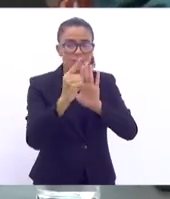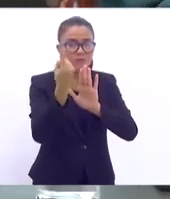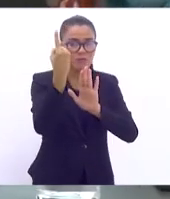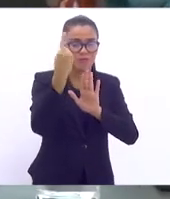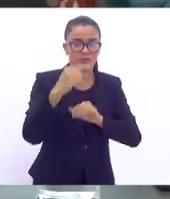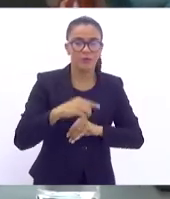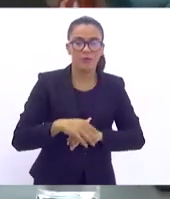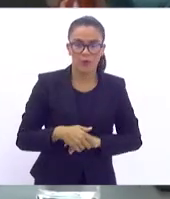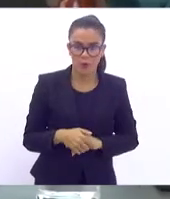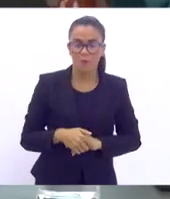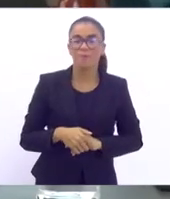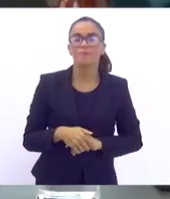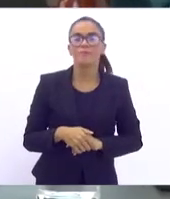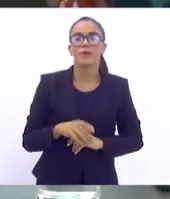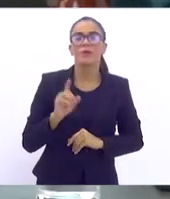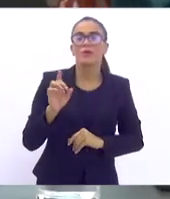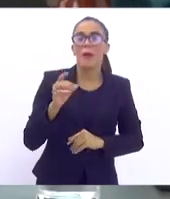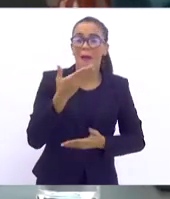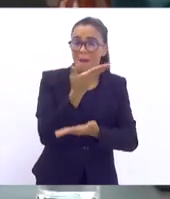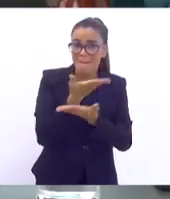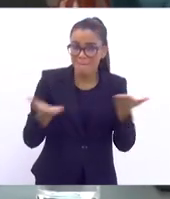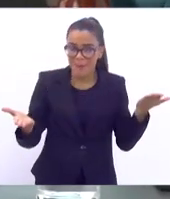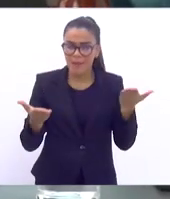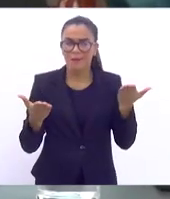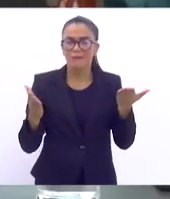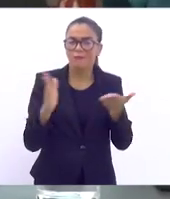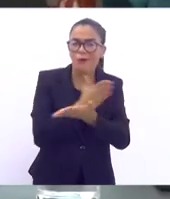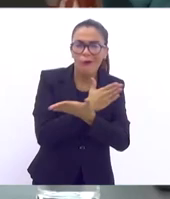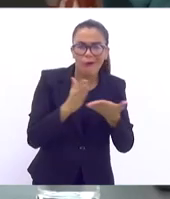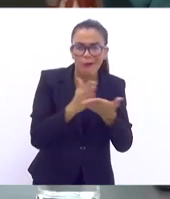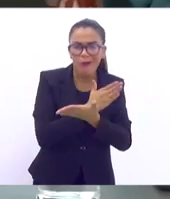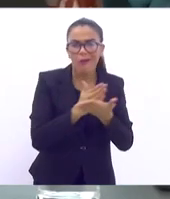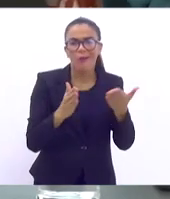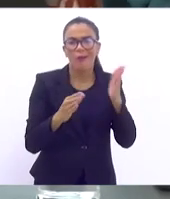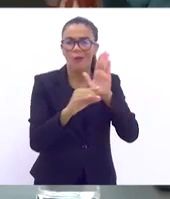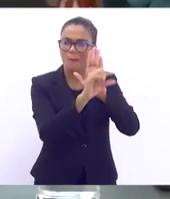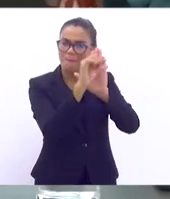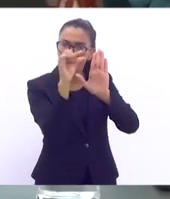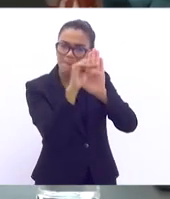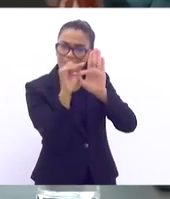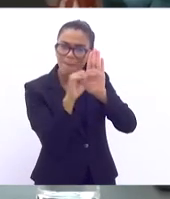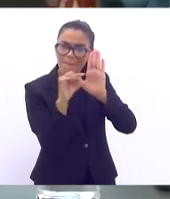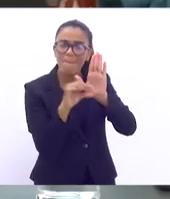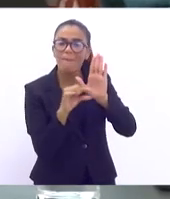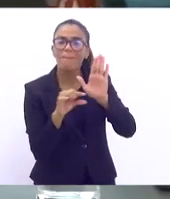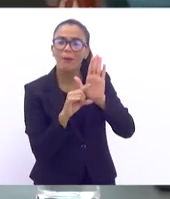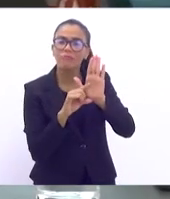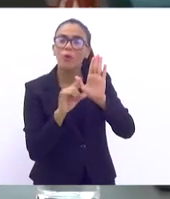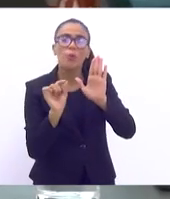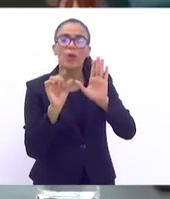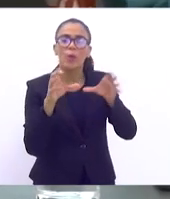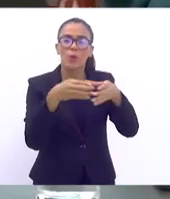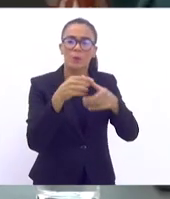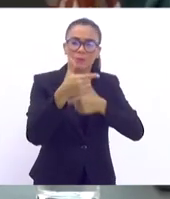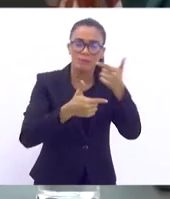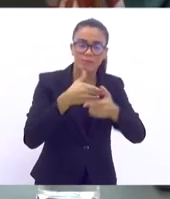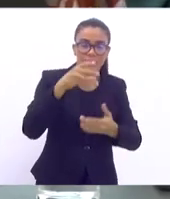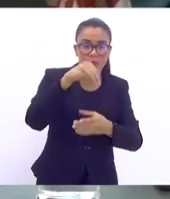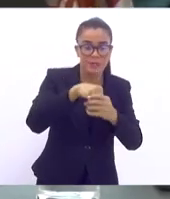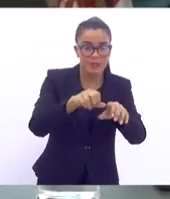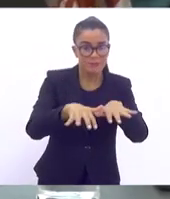a perda de qualquer um dos condicionantes estabelecidas no caput fará com que a frente parlamentar